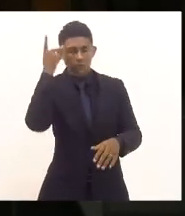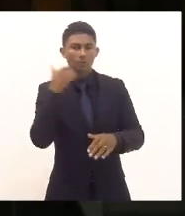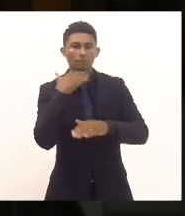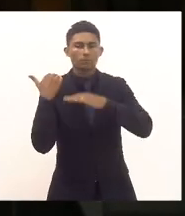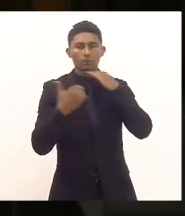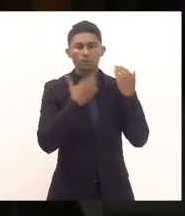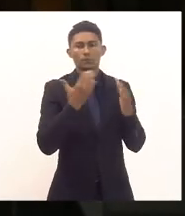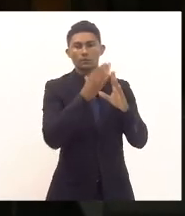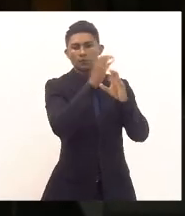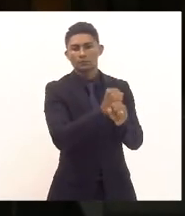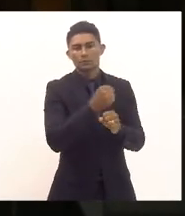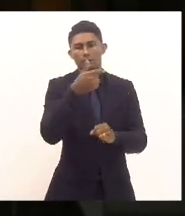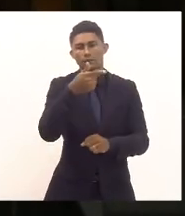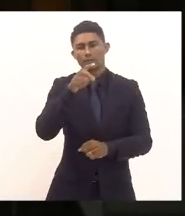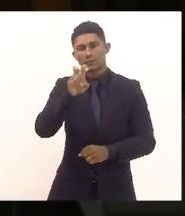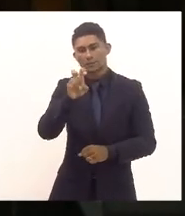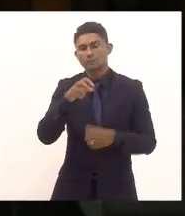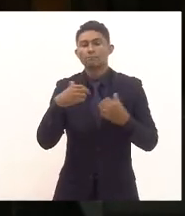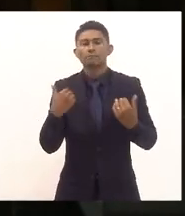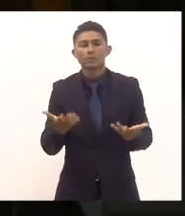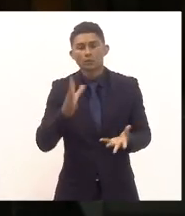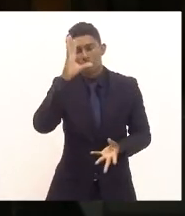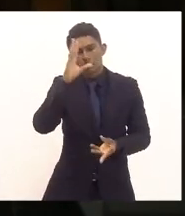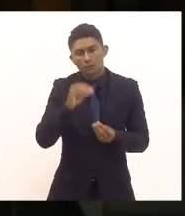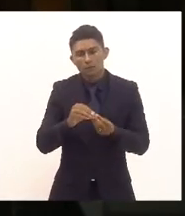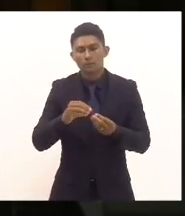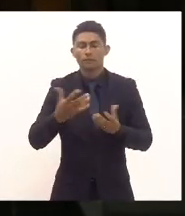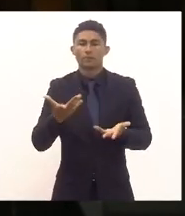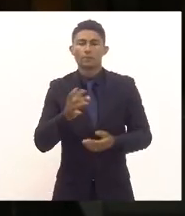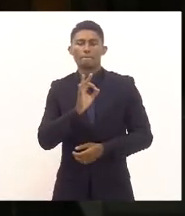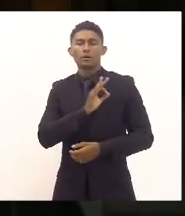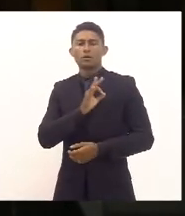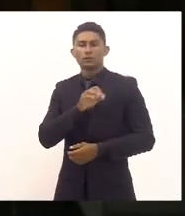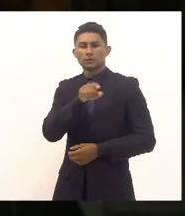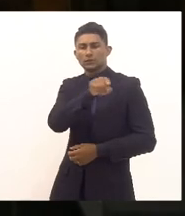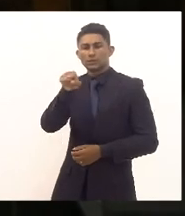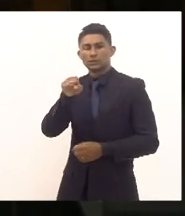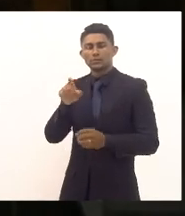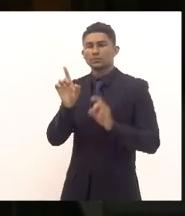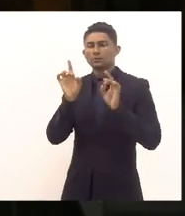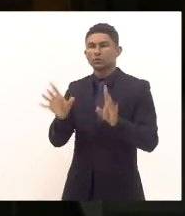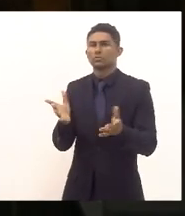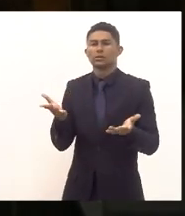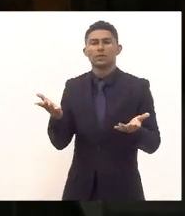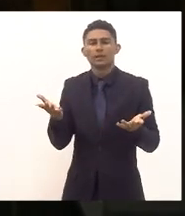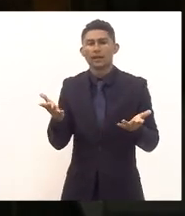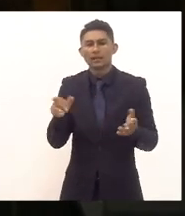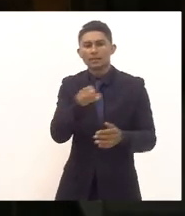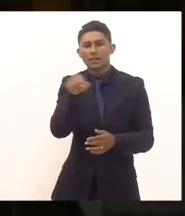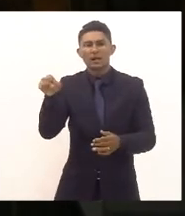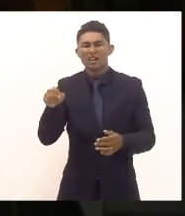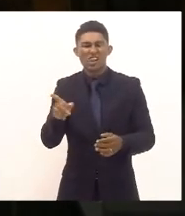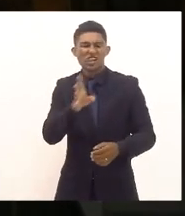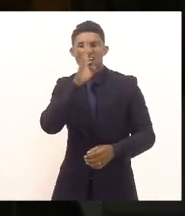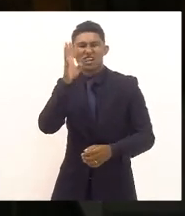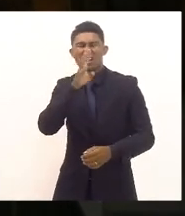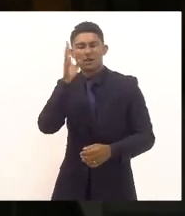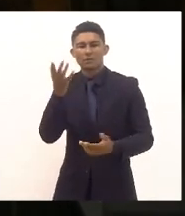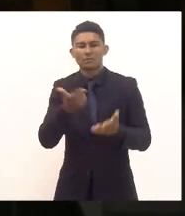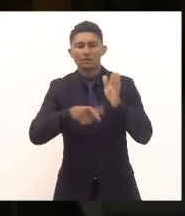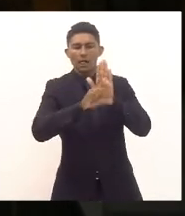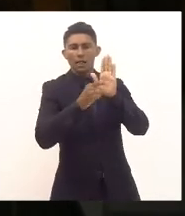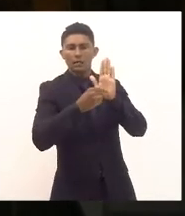pessoas e a nossa polícia está sendo jogada atuar e de forma ilegal tô